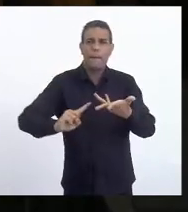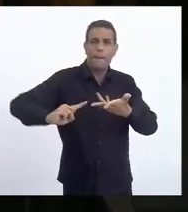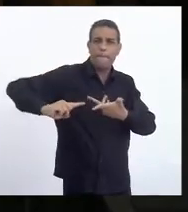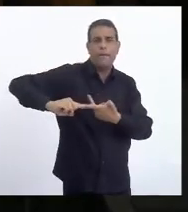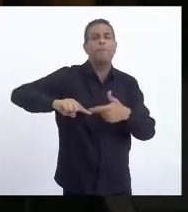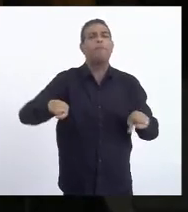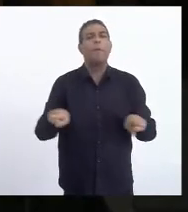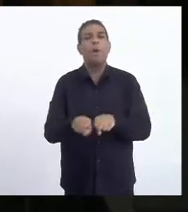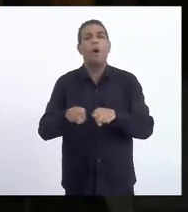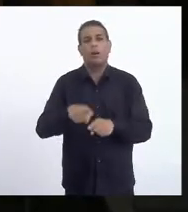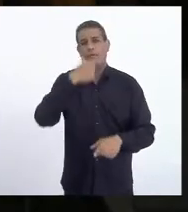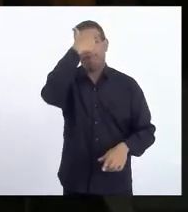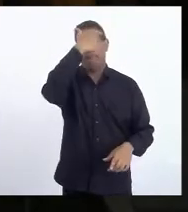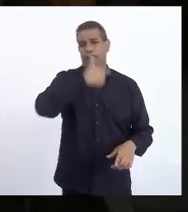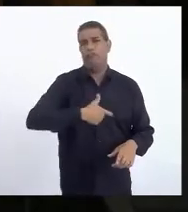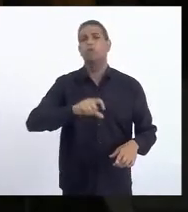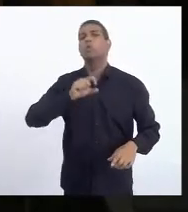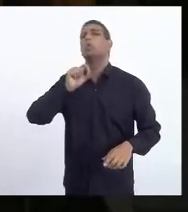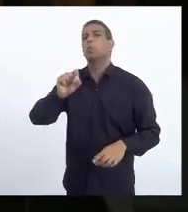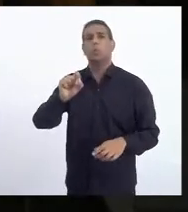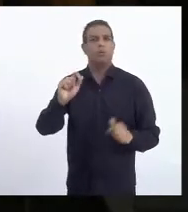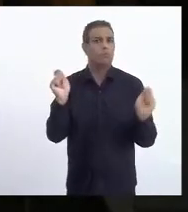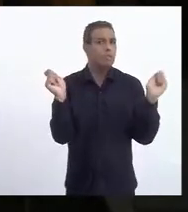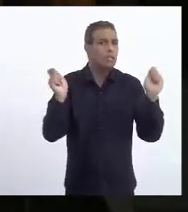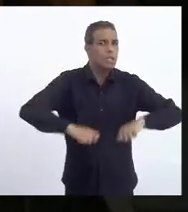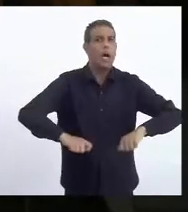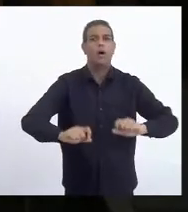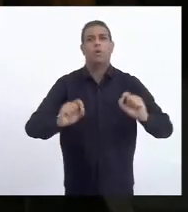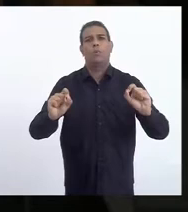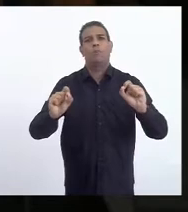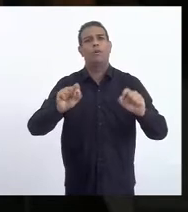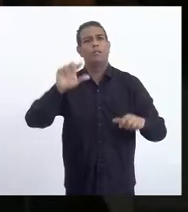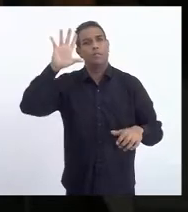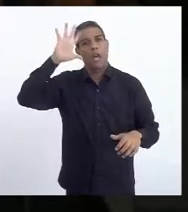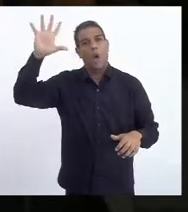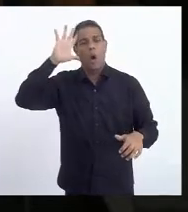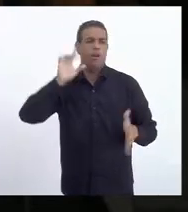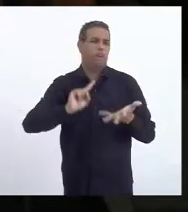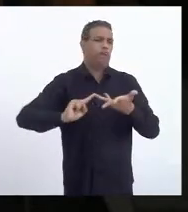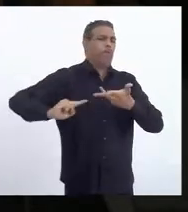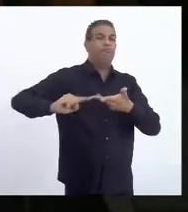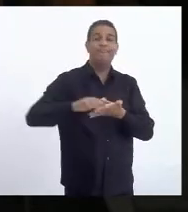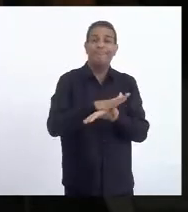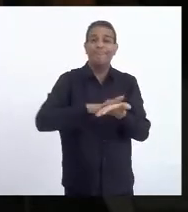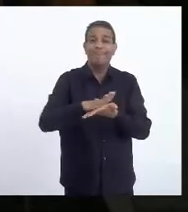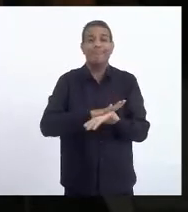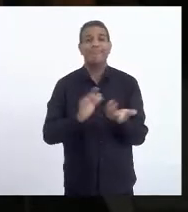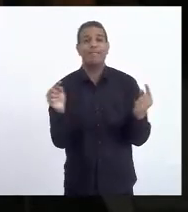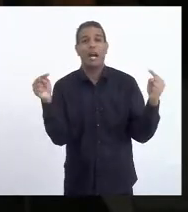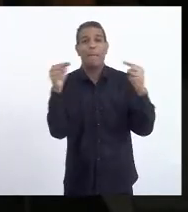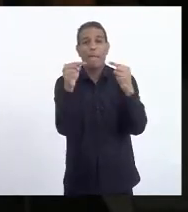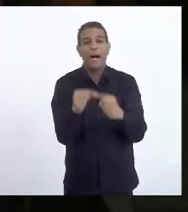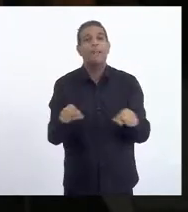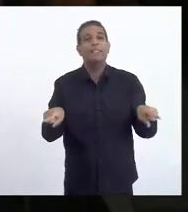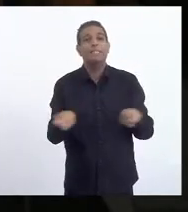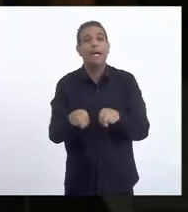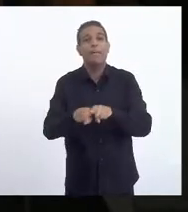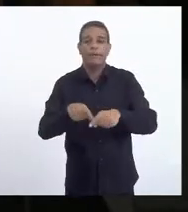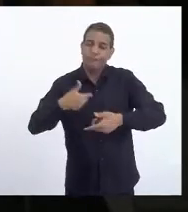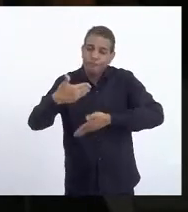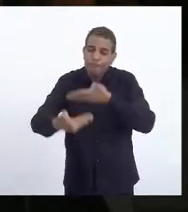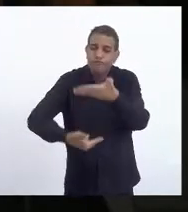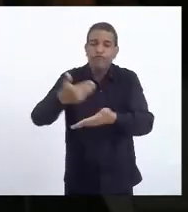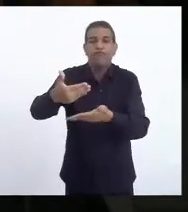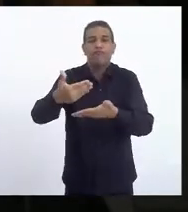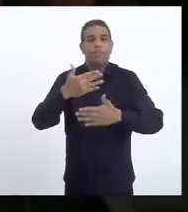Porque para mim não é algo o teórico para mim faz parte do